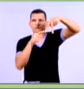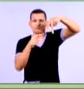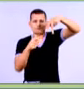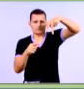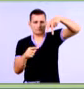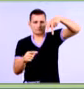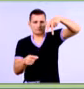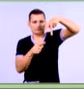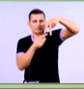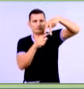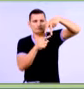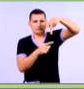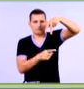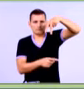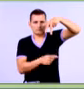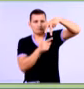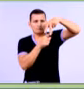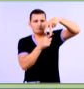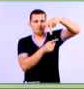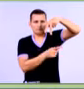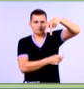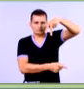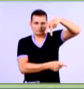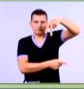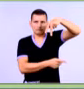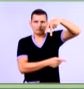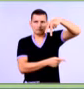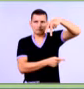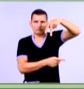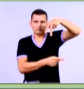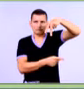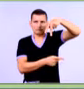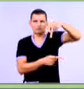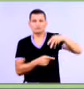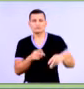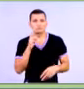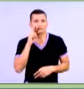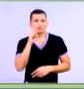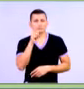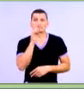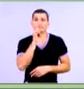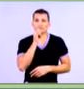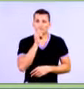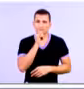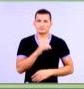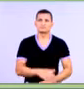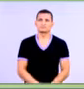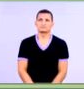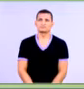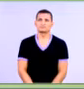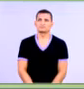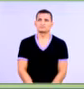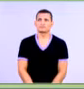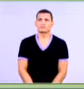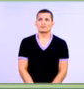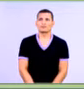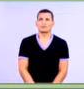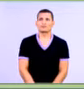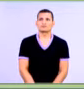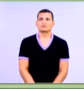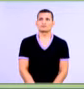da raiz até uma das suas folhas. Então vamos ver o exemplo que isso fica mais claro para a gente,